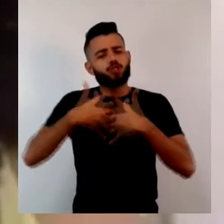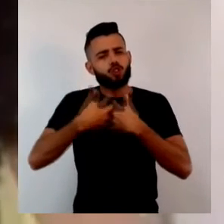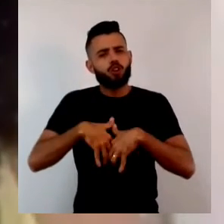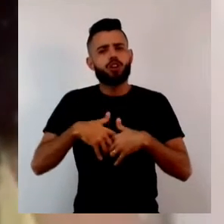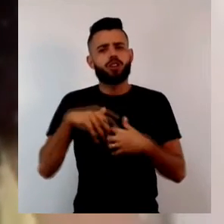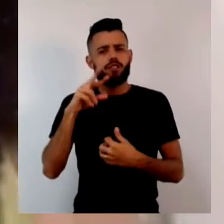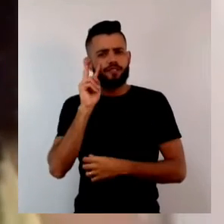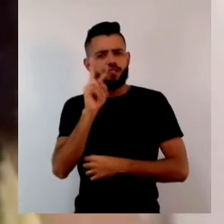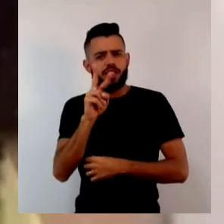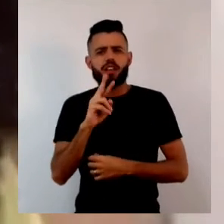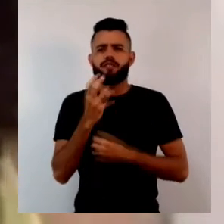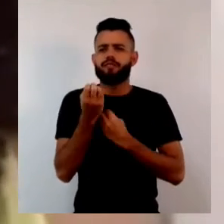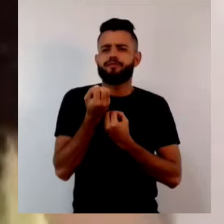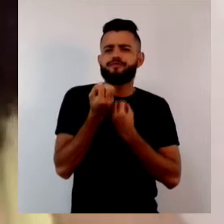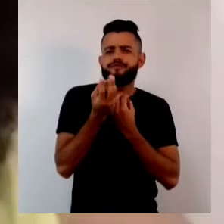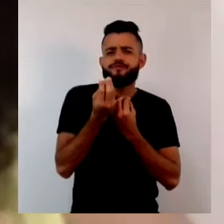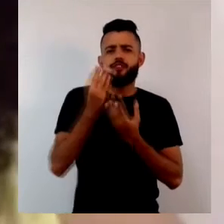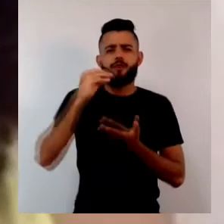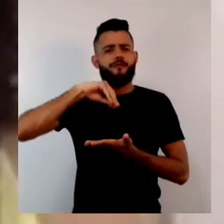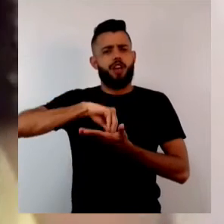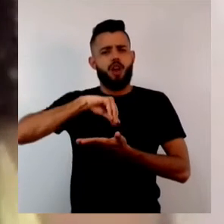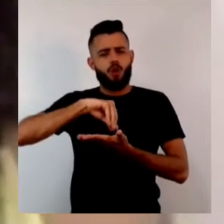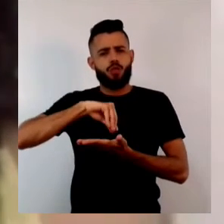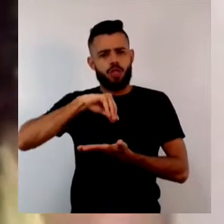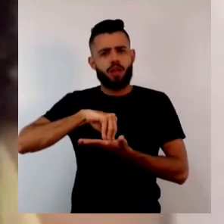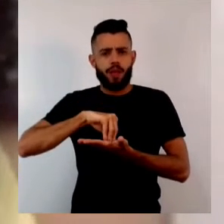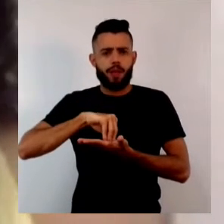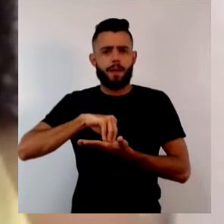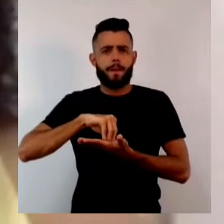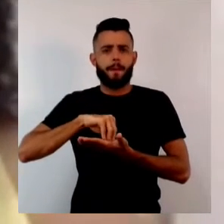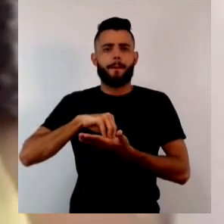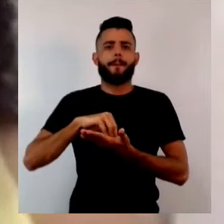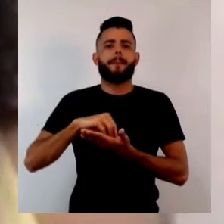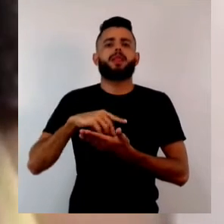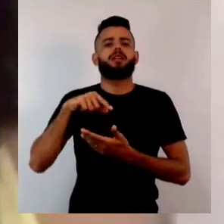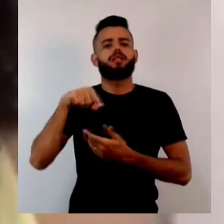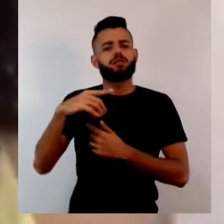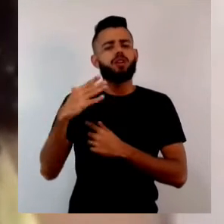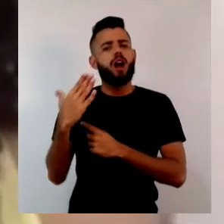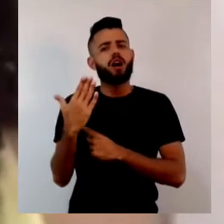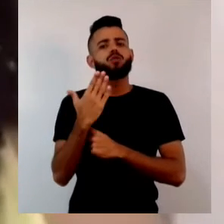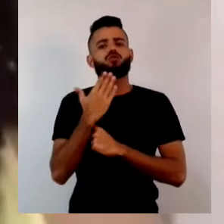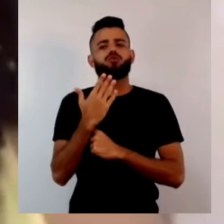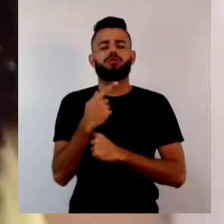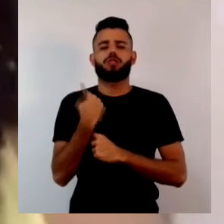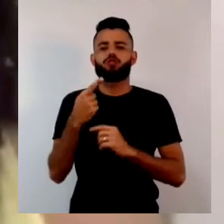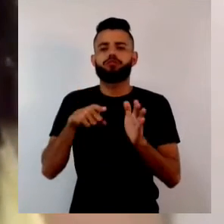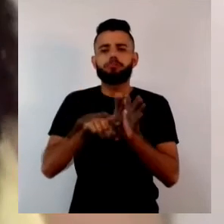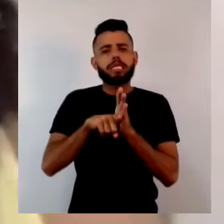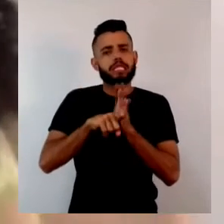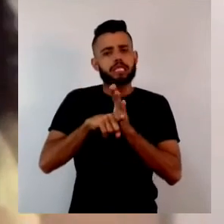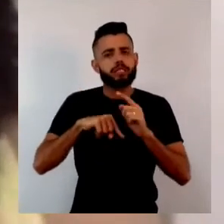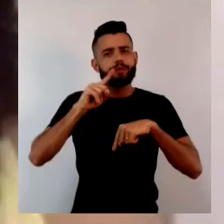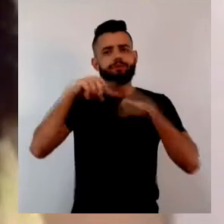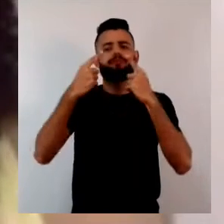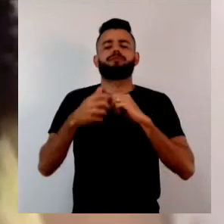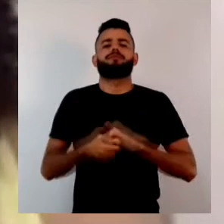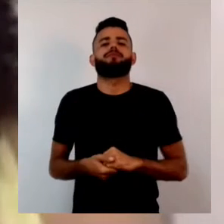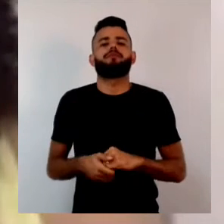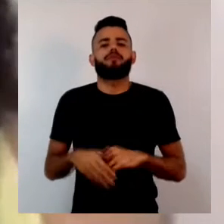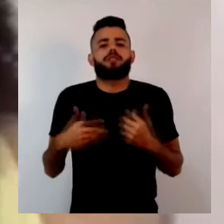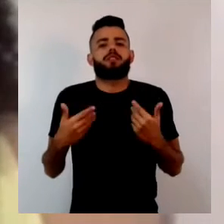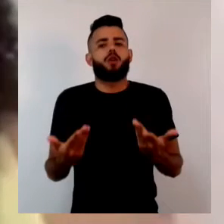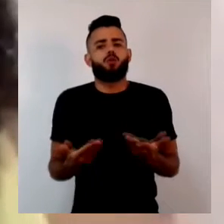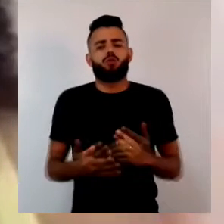como uma informação, e isso ajuda a gente a compor nossas pesquisas, né? Então, desde então, eu tento buscar,